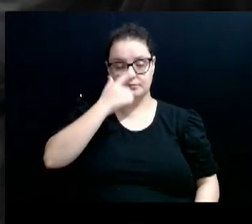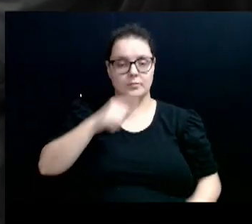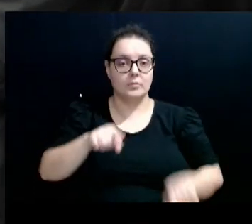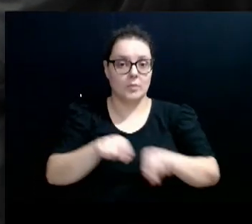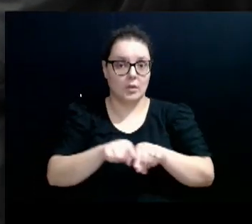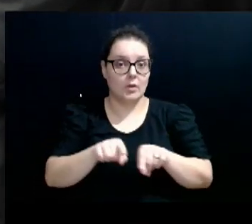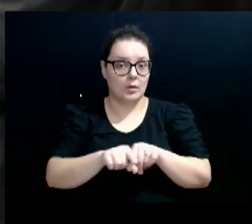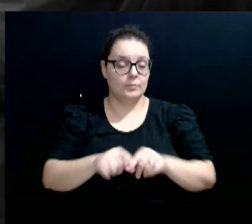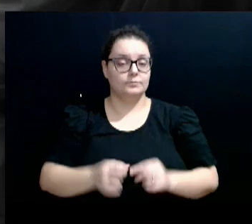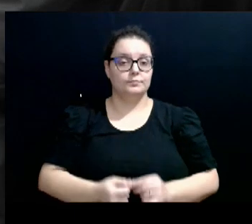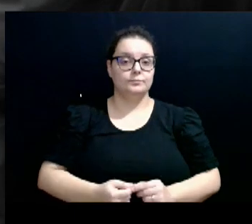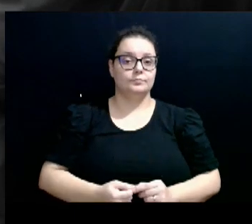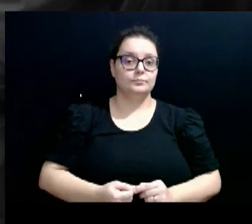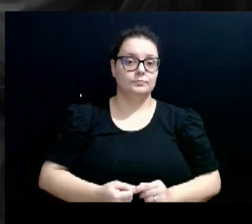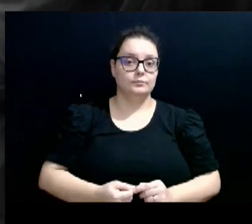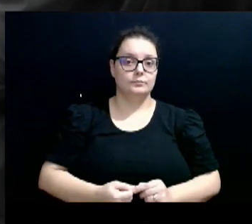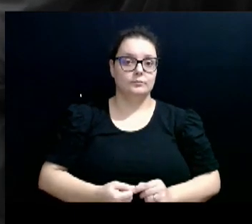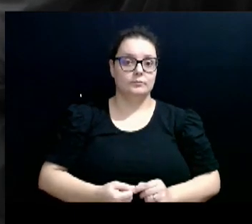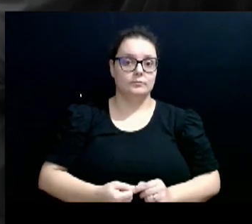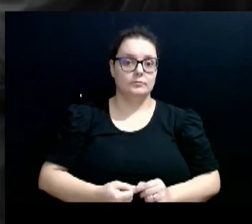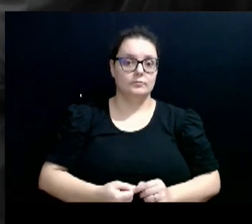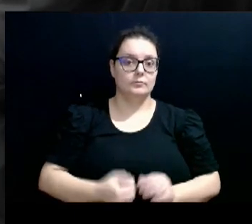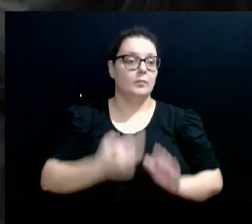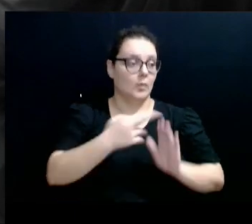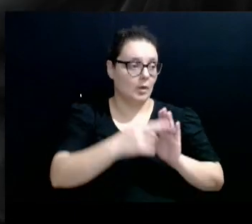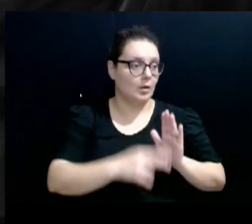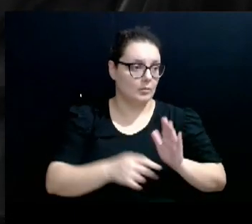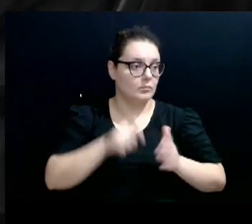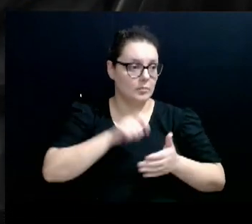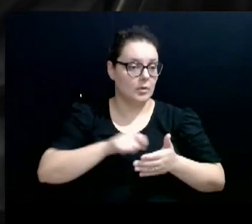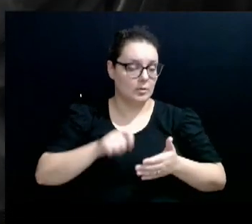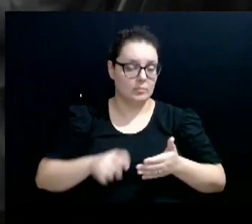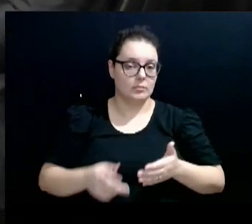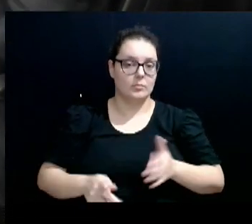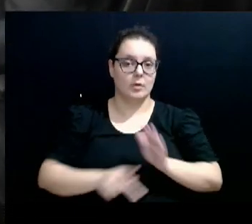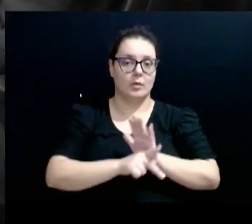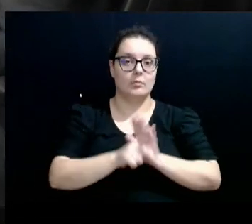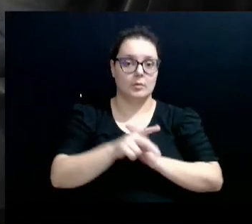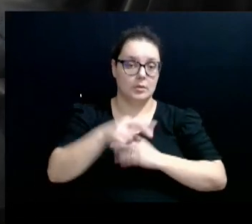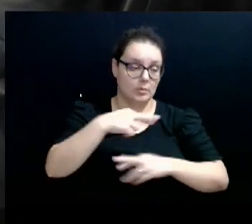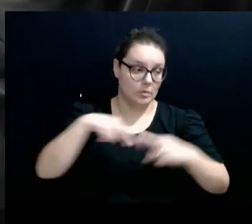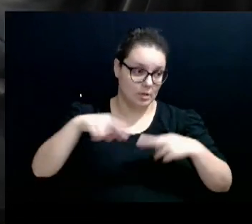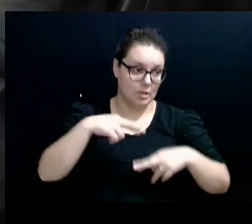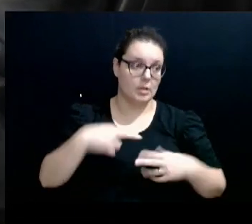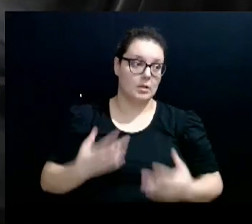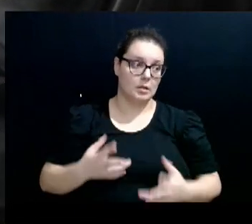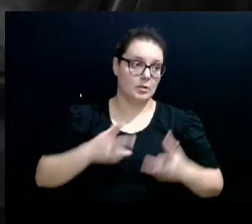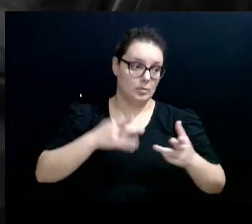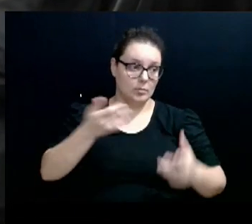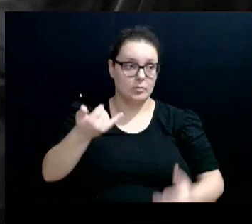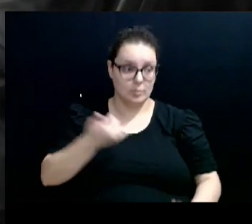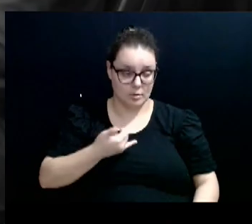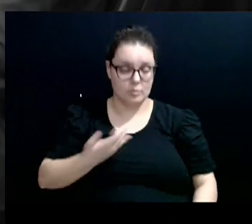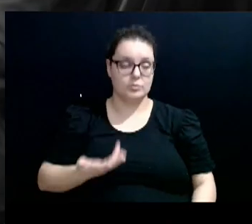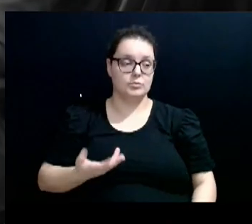relação de leis de sua autoria e grande parte, como o senhor disse, tem tudo a ver com essa questão da criação. Hoje a gente vê que, inclusive,